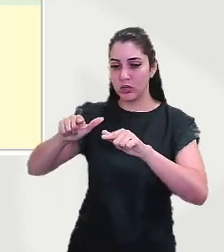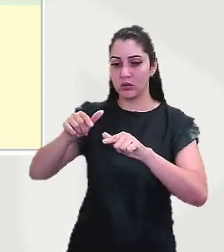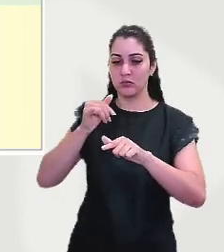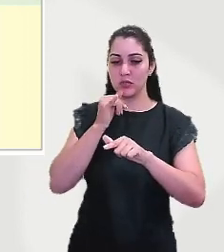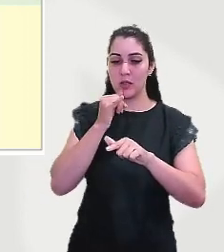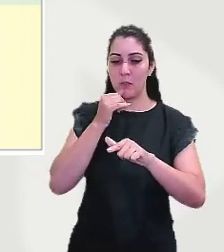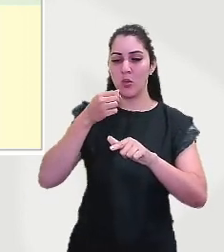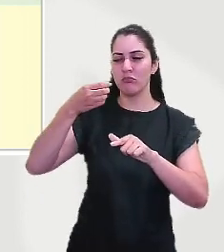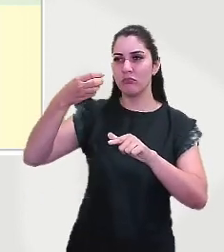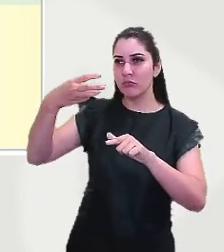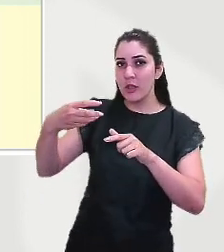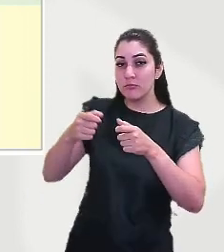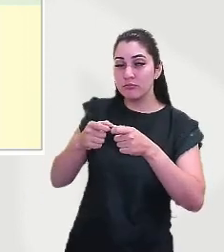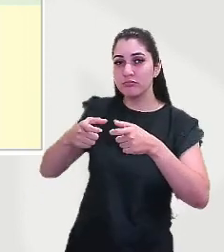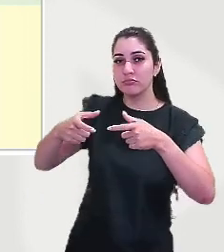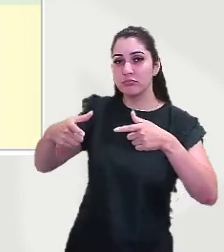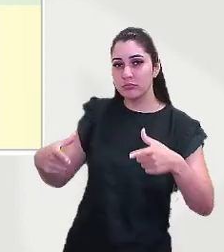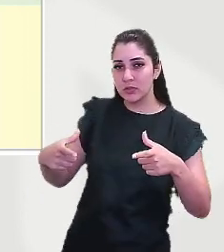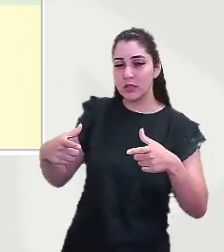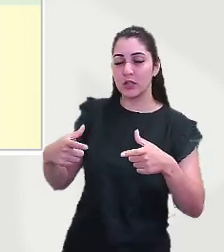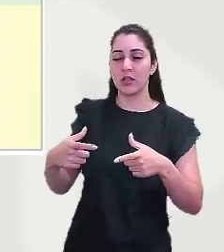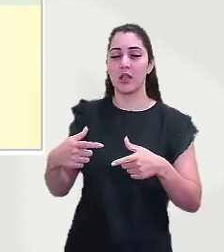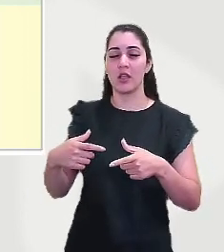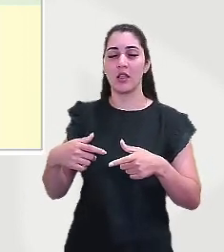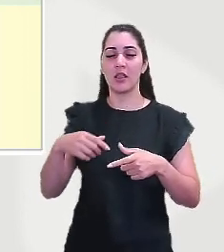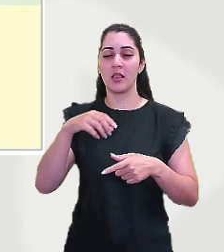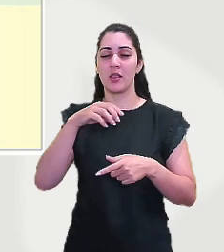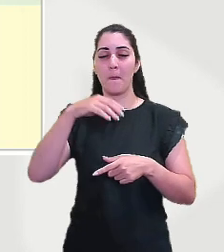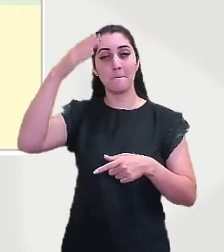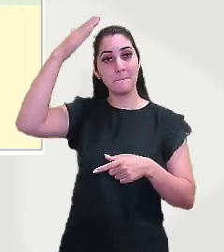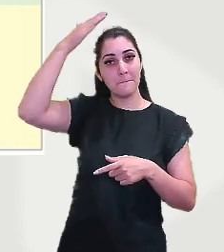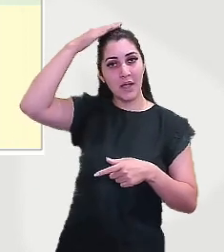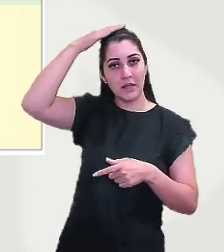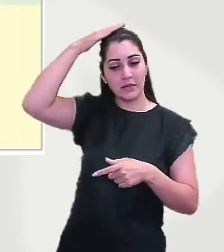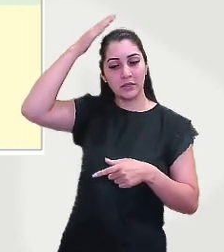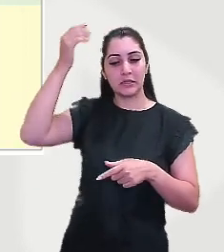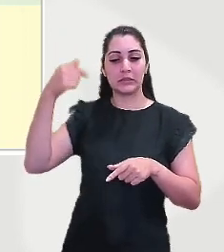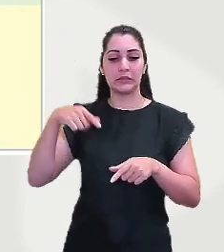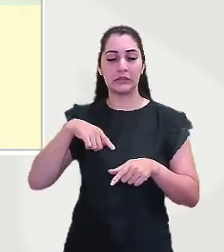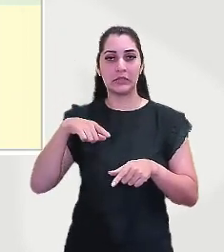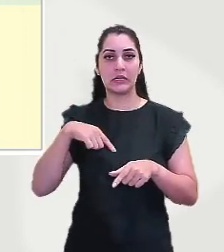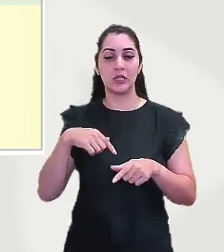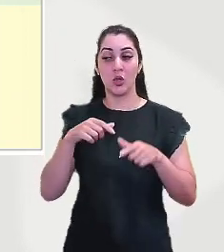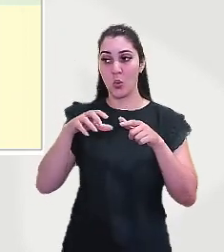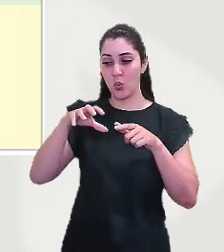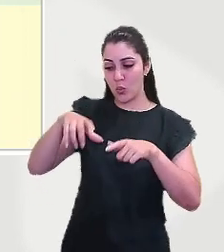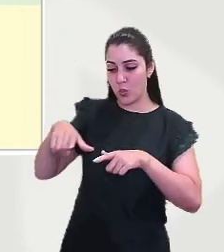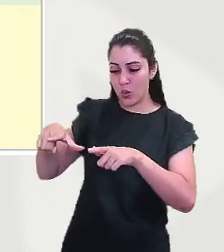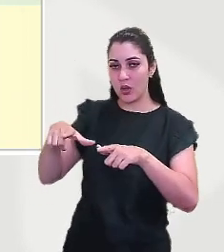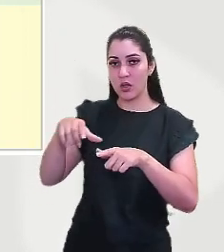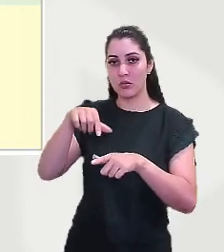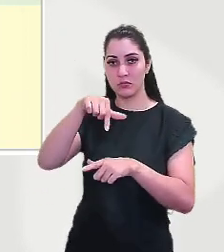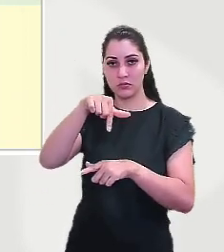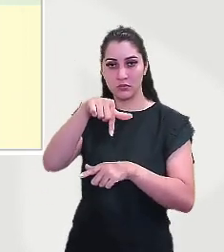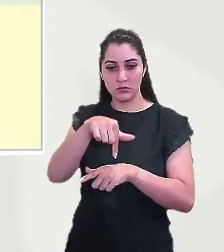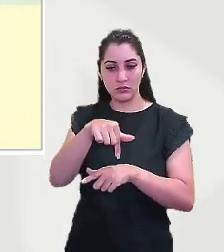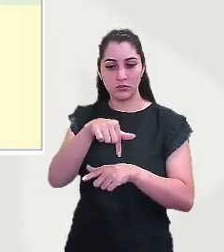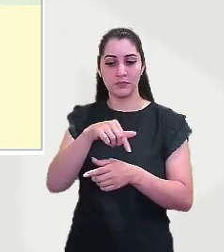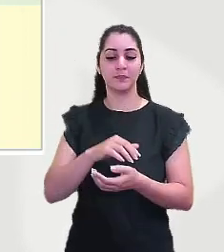bastante grande também, que é o da Bacia do Paraná, o 7, que é o Planalto e Serra do Atlântico